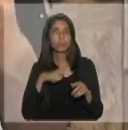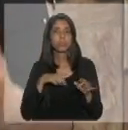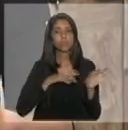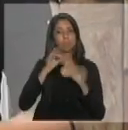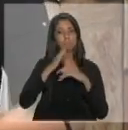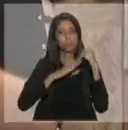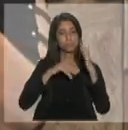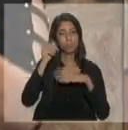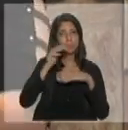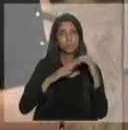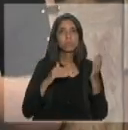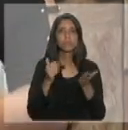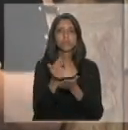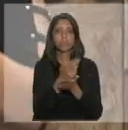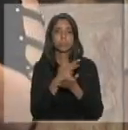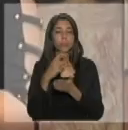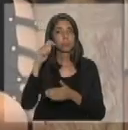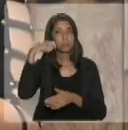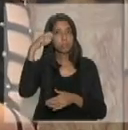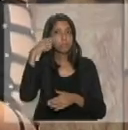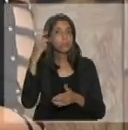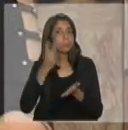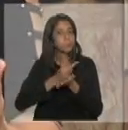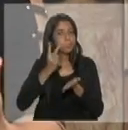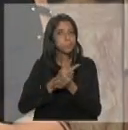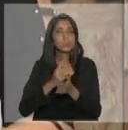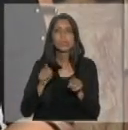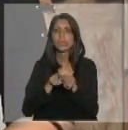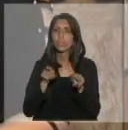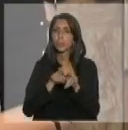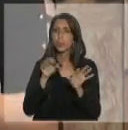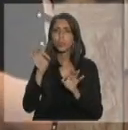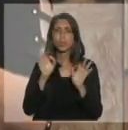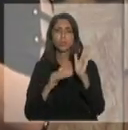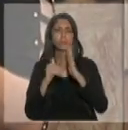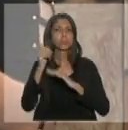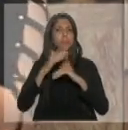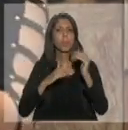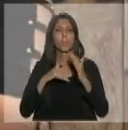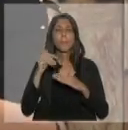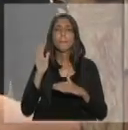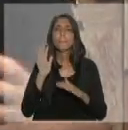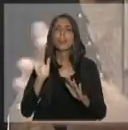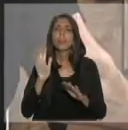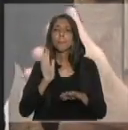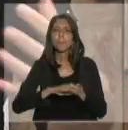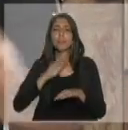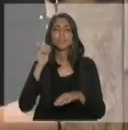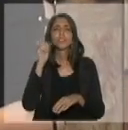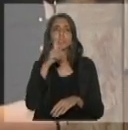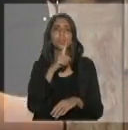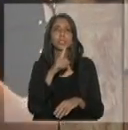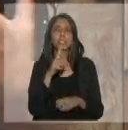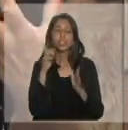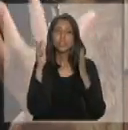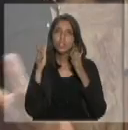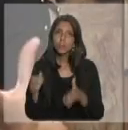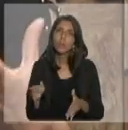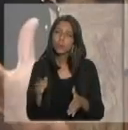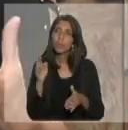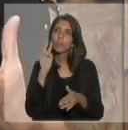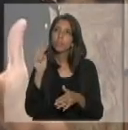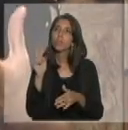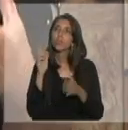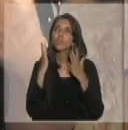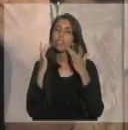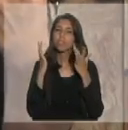técnica, artística, tradição e produção de altíssima qualidade. O que foi mais difícil para você quando você chegou lá e